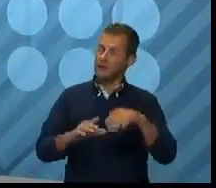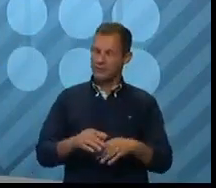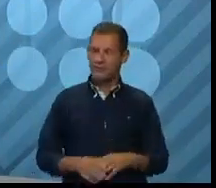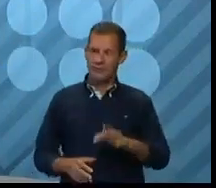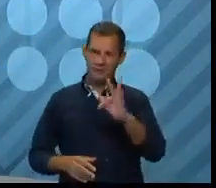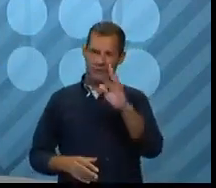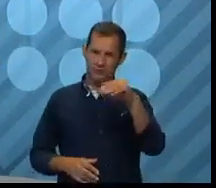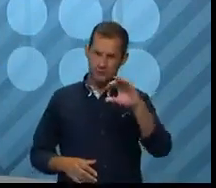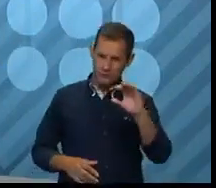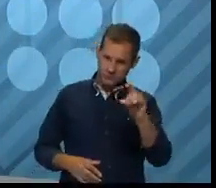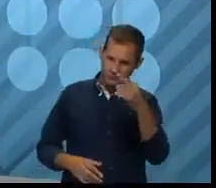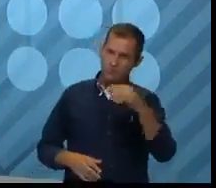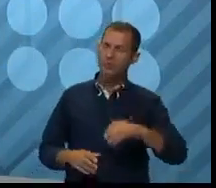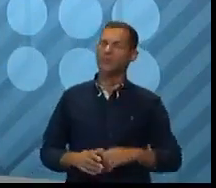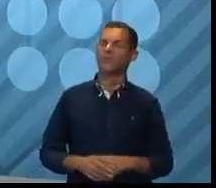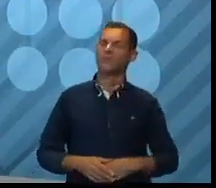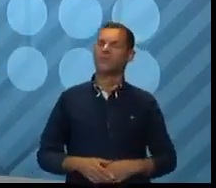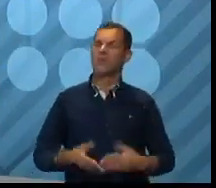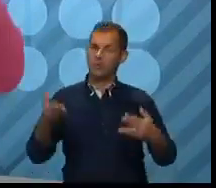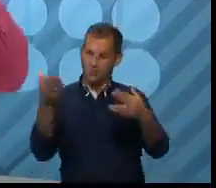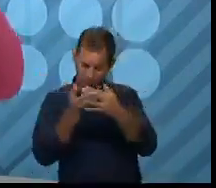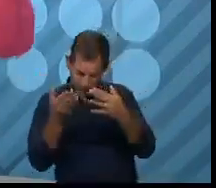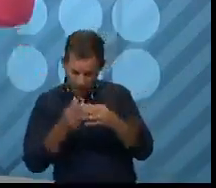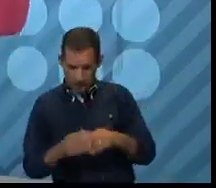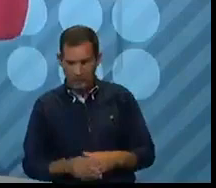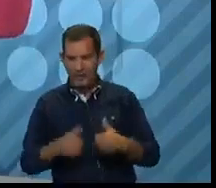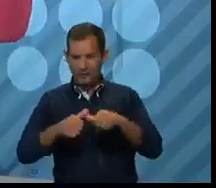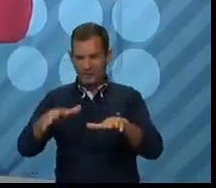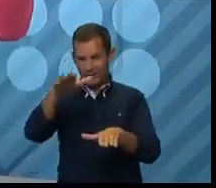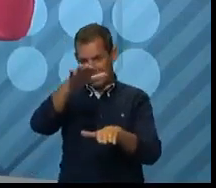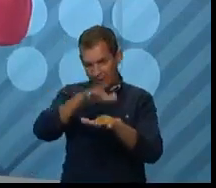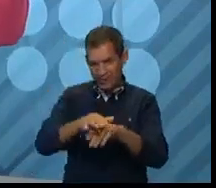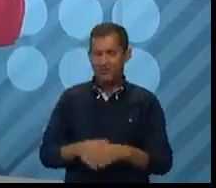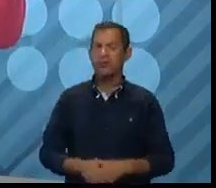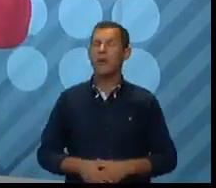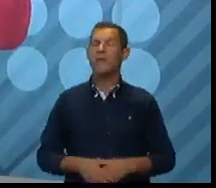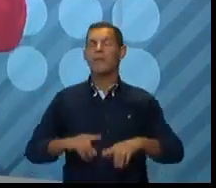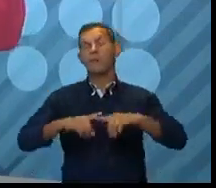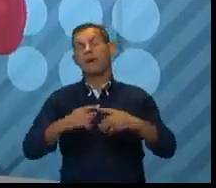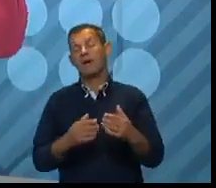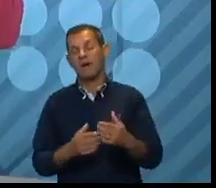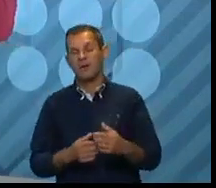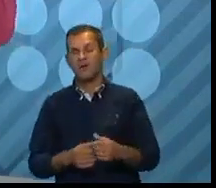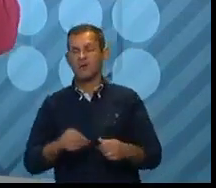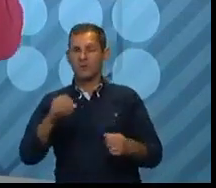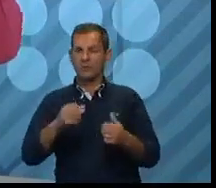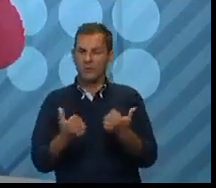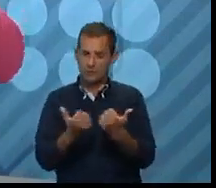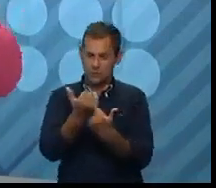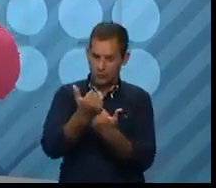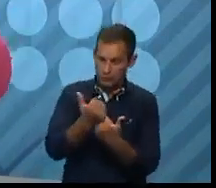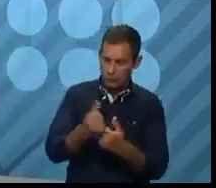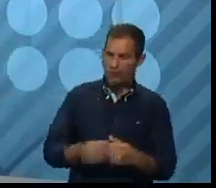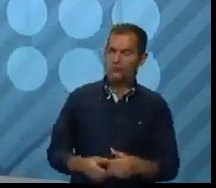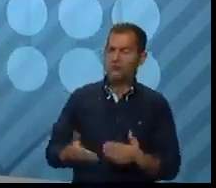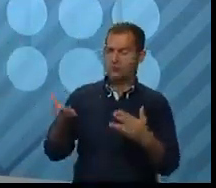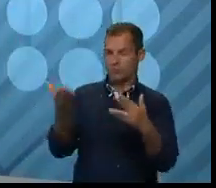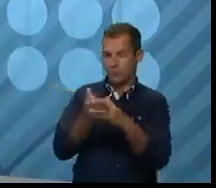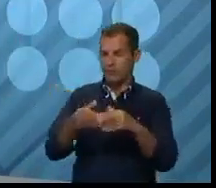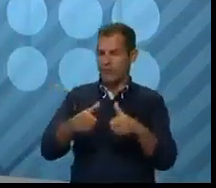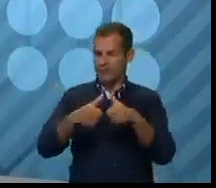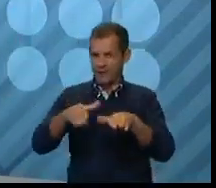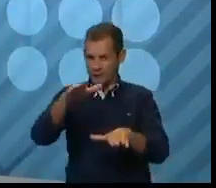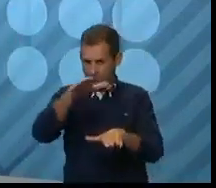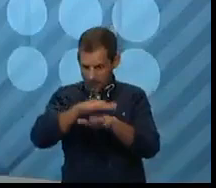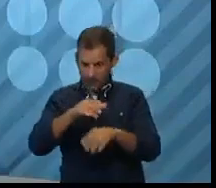as funções em um determinado intervalo, uma está acima e quando eu mudo o intervalo, ela se torna abaixo. Então, eu posso